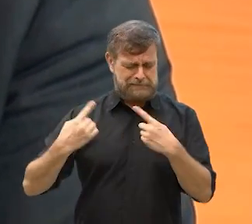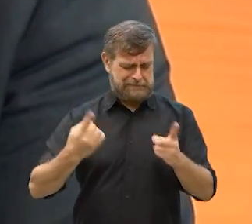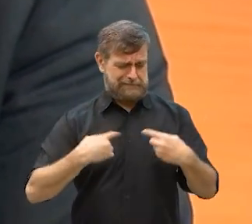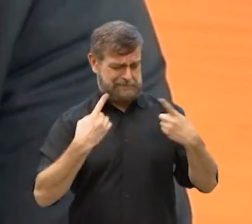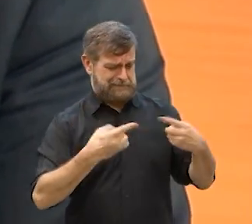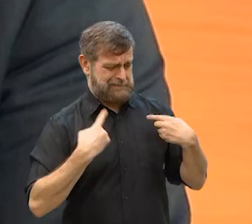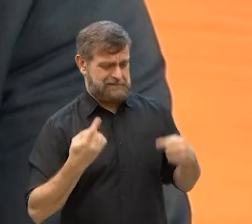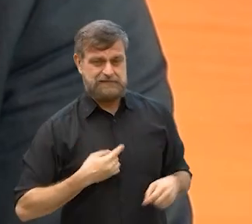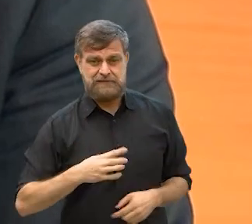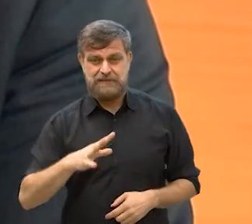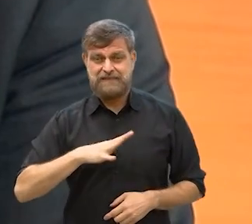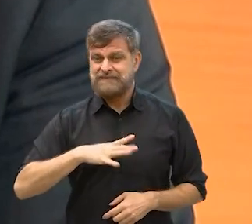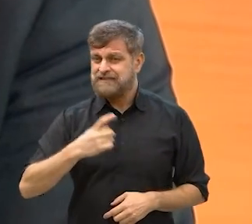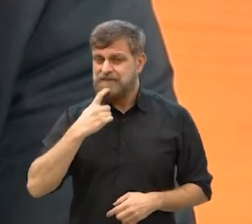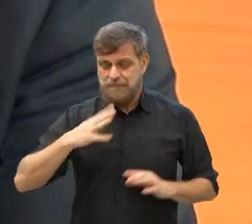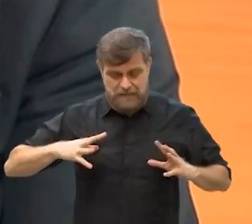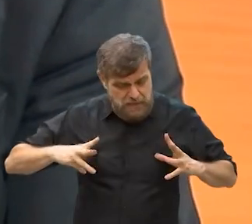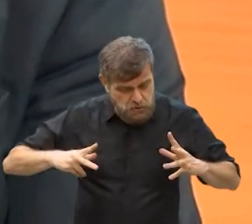cidade toda, né?